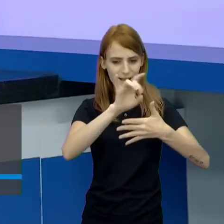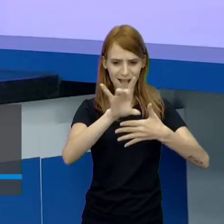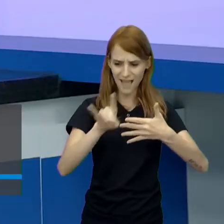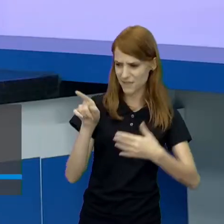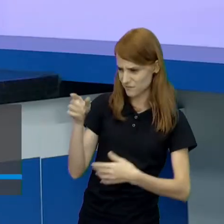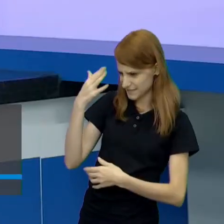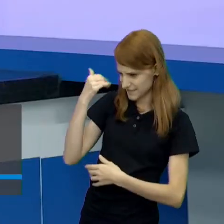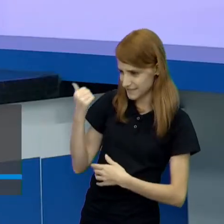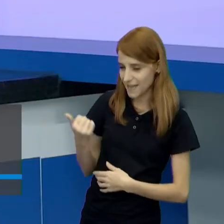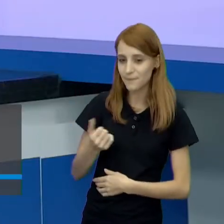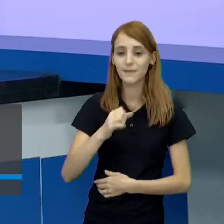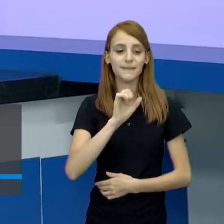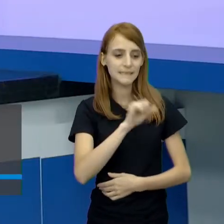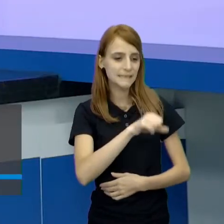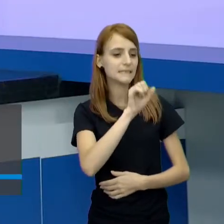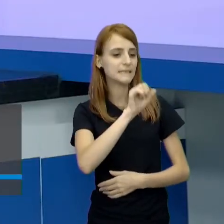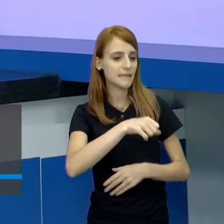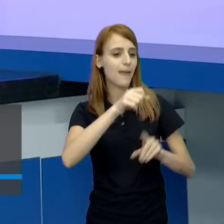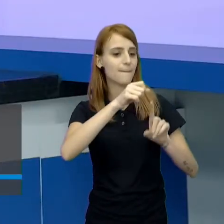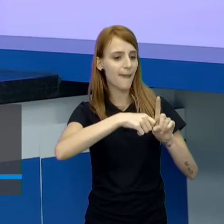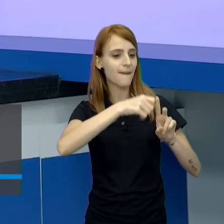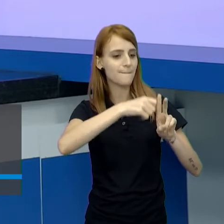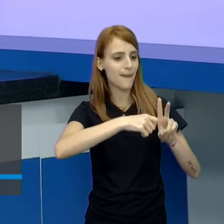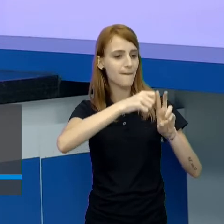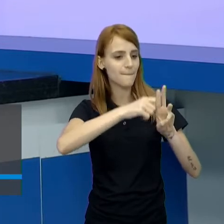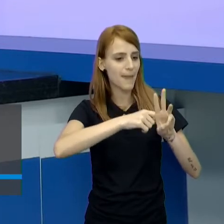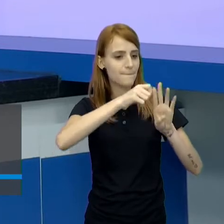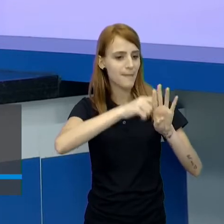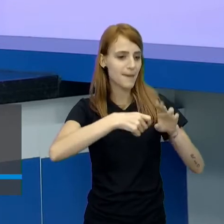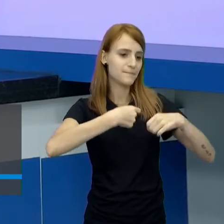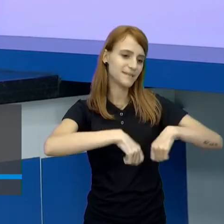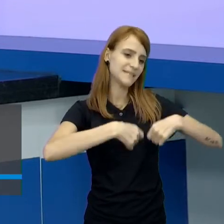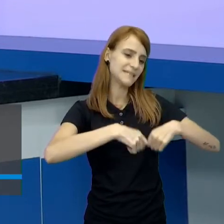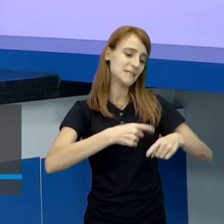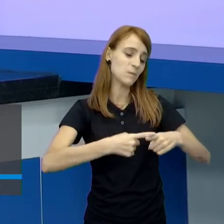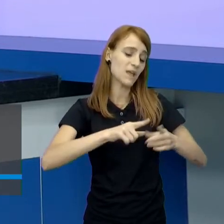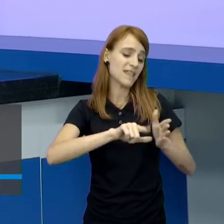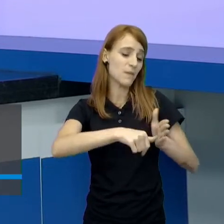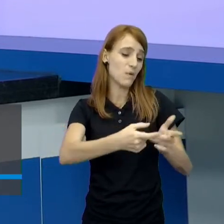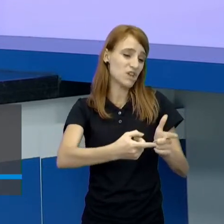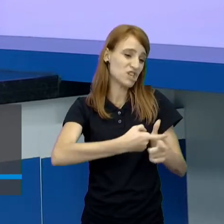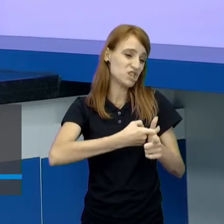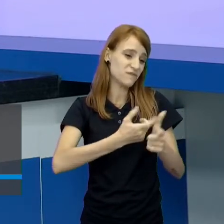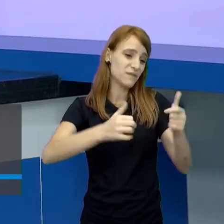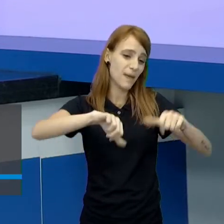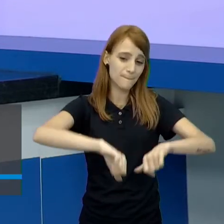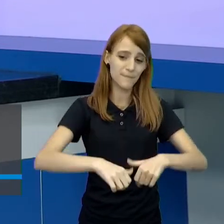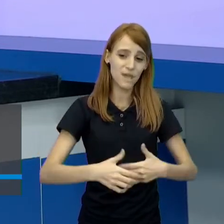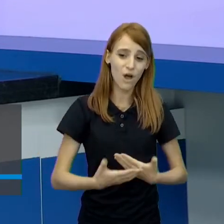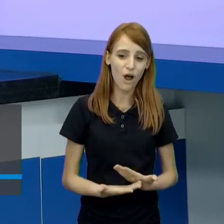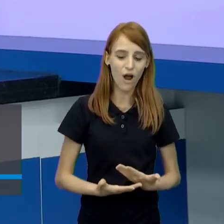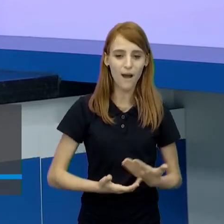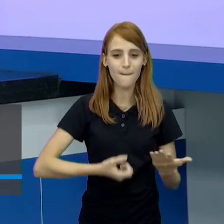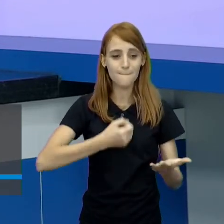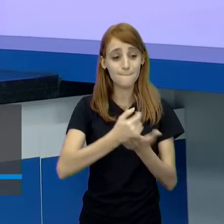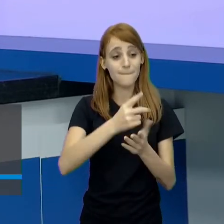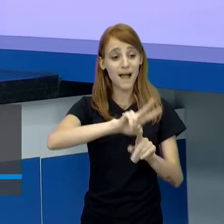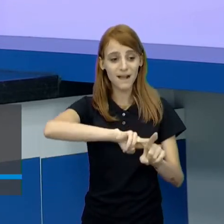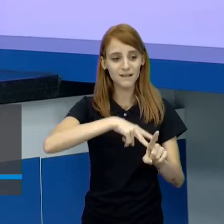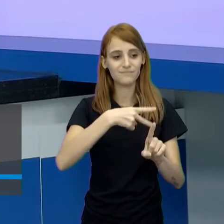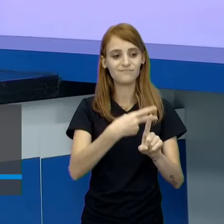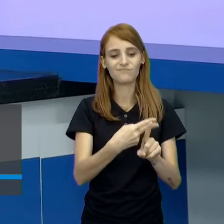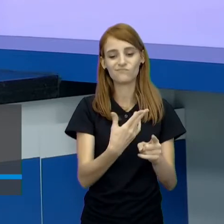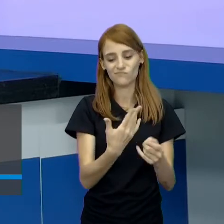Sim, todo mês eu tenho que fazer isso, senão a gente acaba no vermelho, e aí ficar devendo é pior porque você paga mais do que